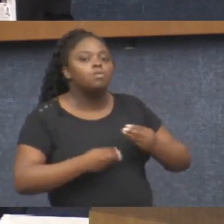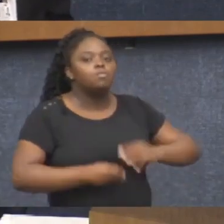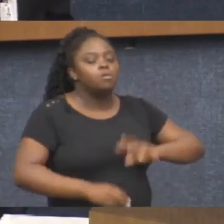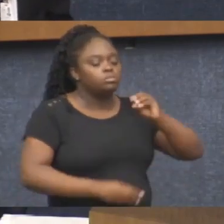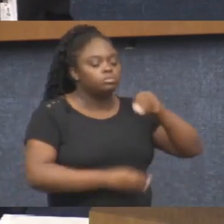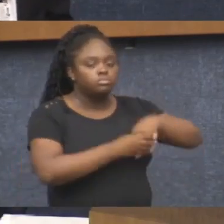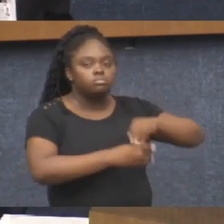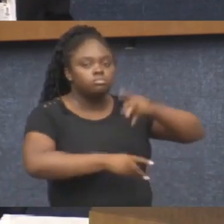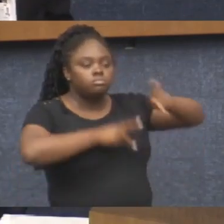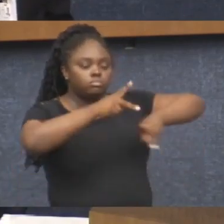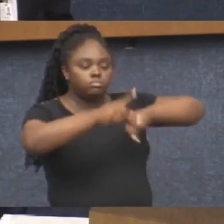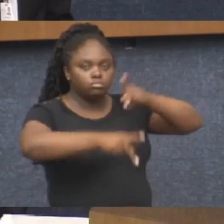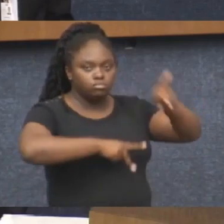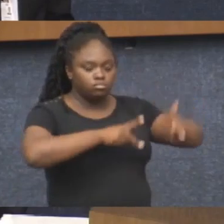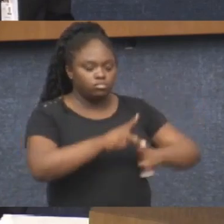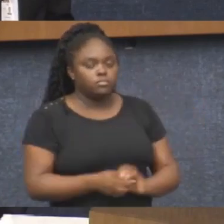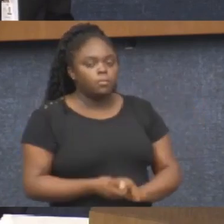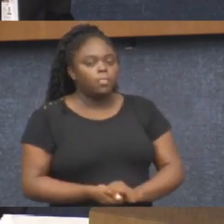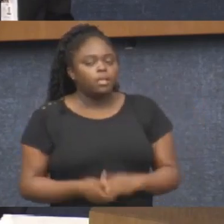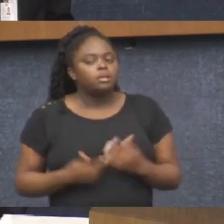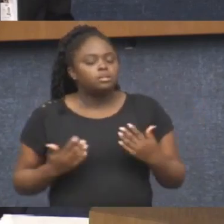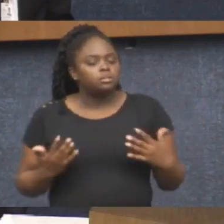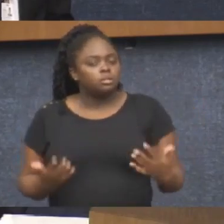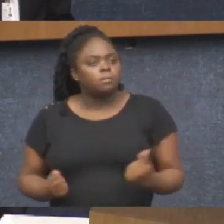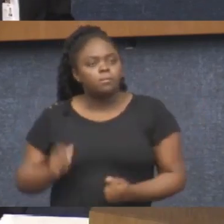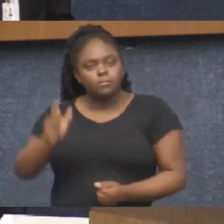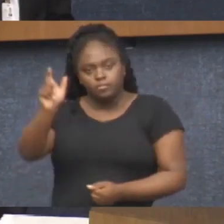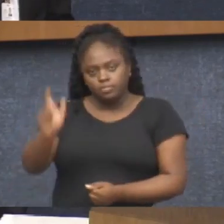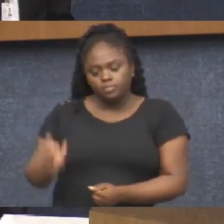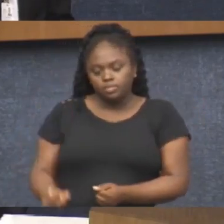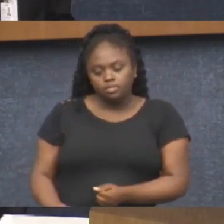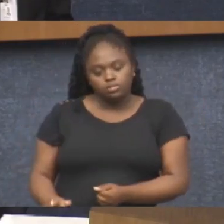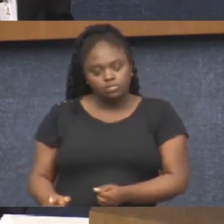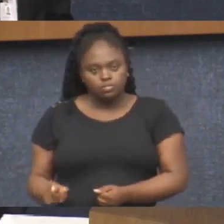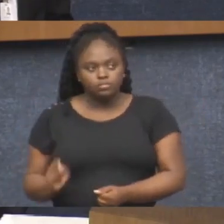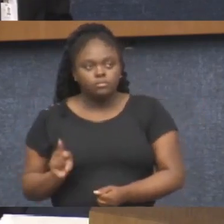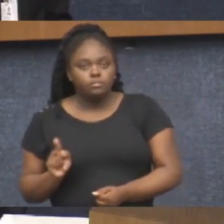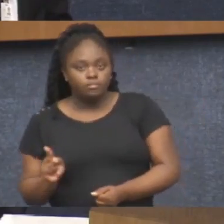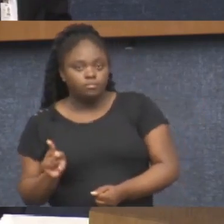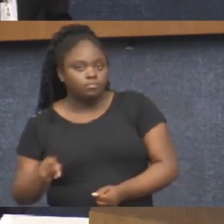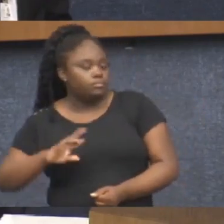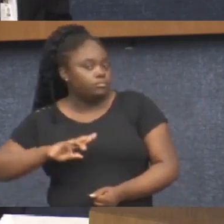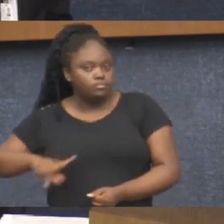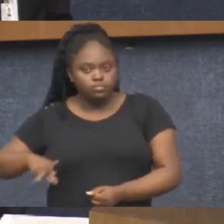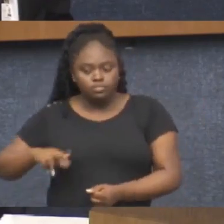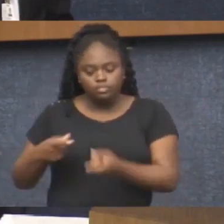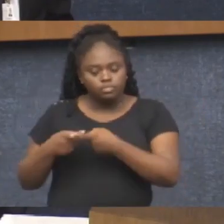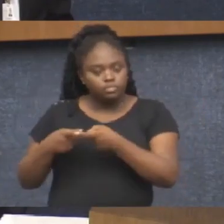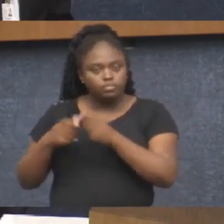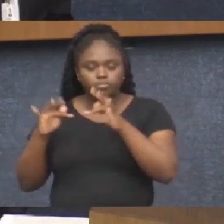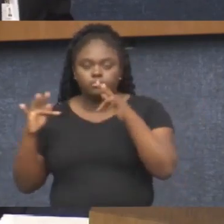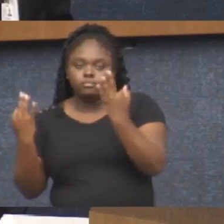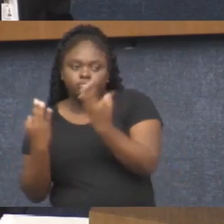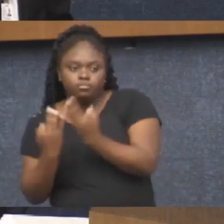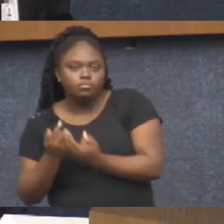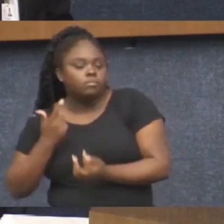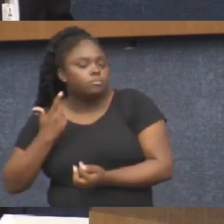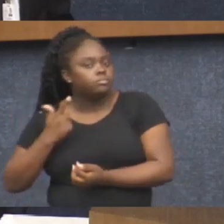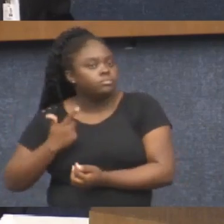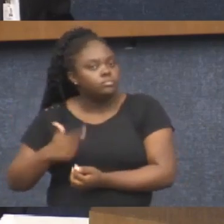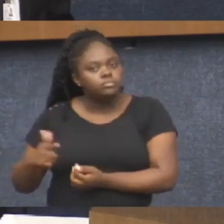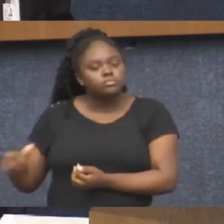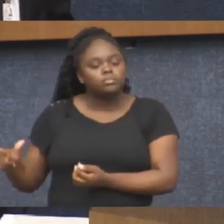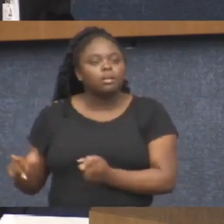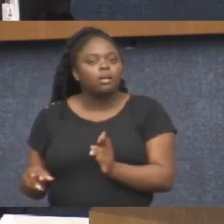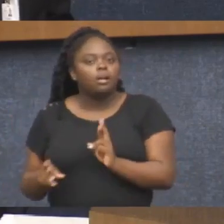populacional. Então, não significa que alguém que não seja, tá, médico de família que não tenha feito residência